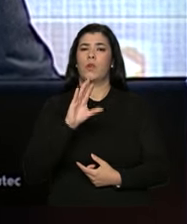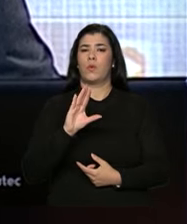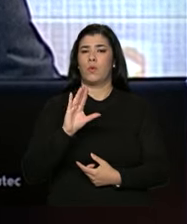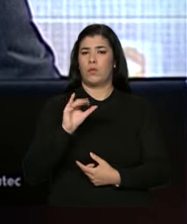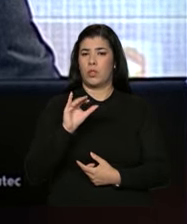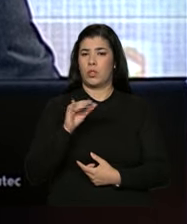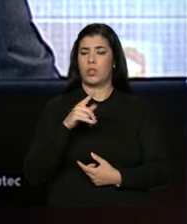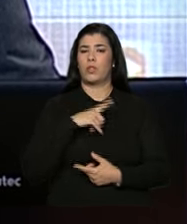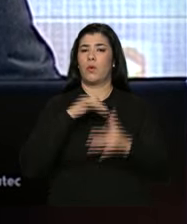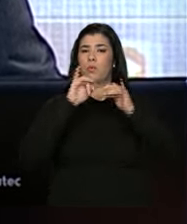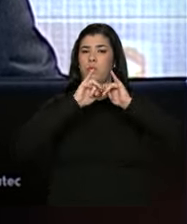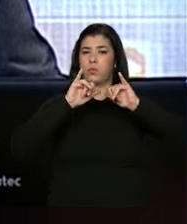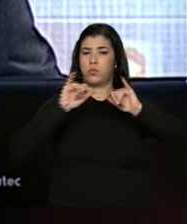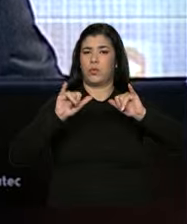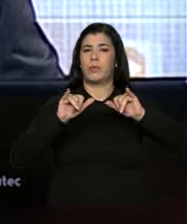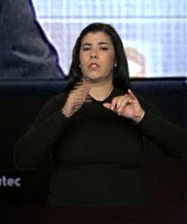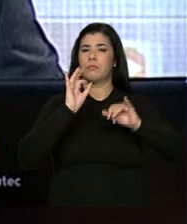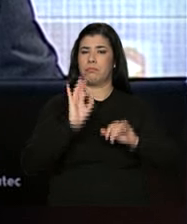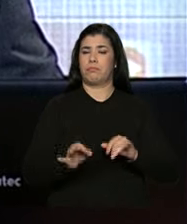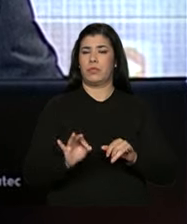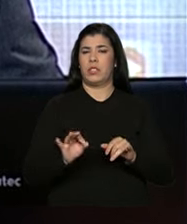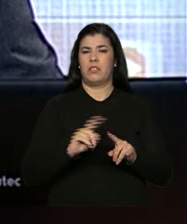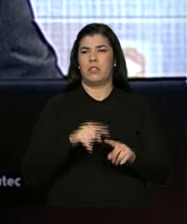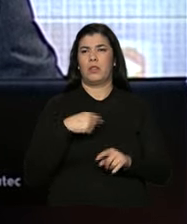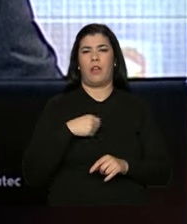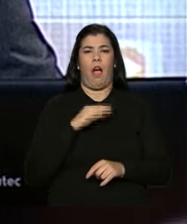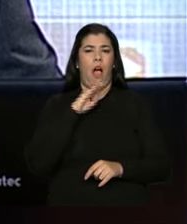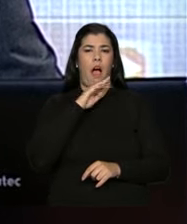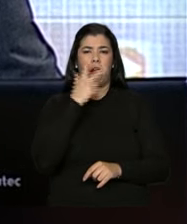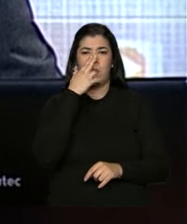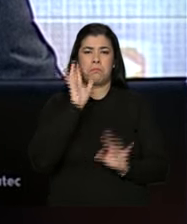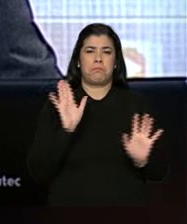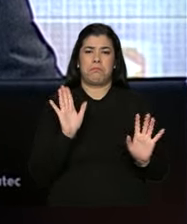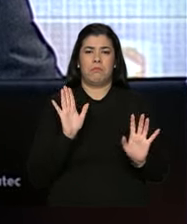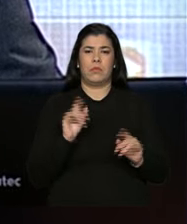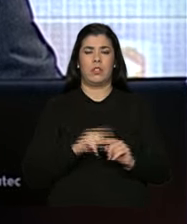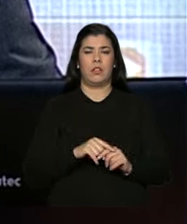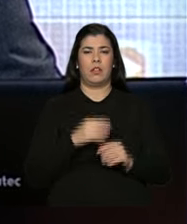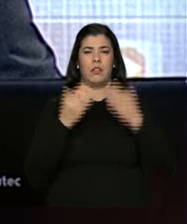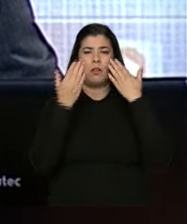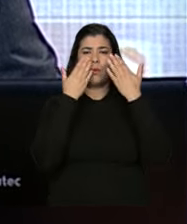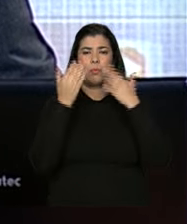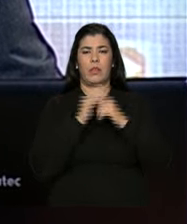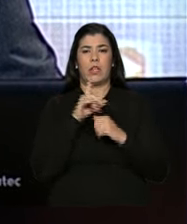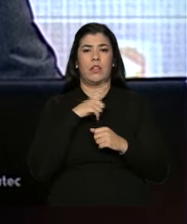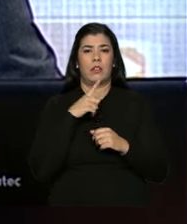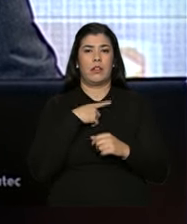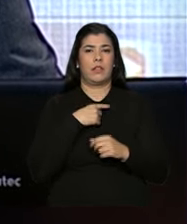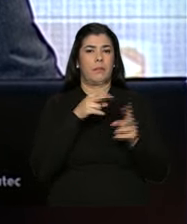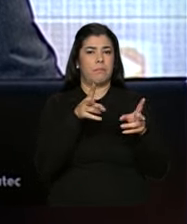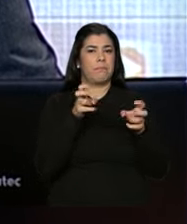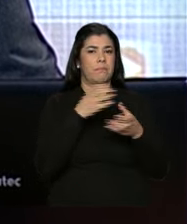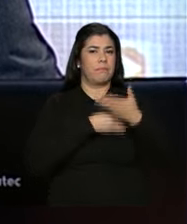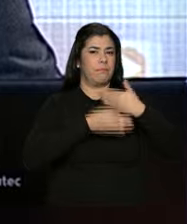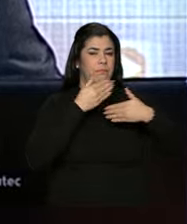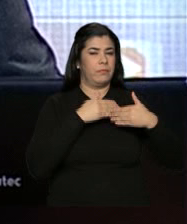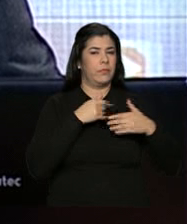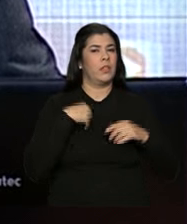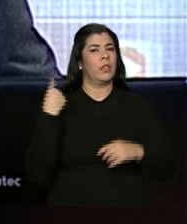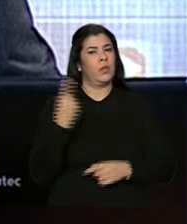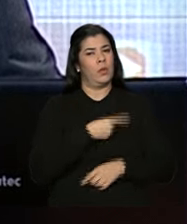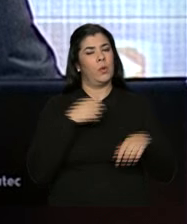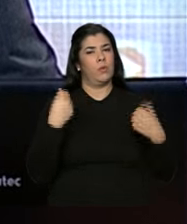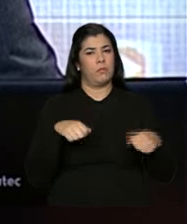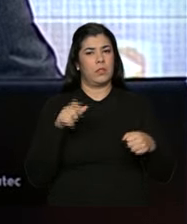com dados e não no mero achismo, ah, como a gente vem a olhando, eh, vem e percebendo. bendo por aí, nós